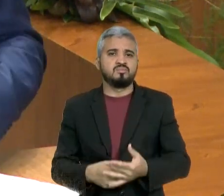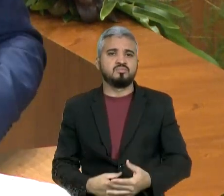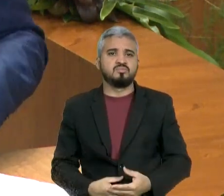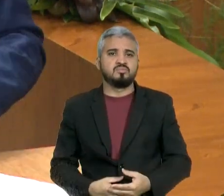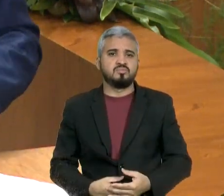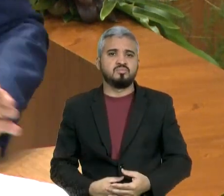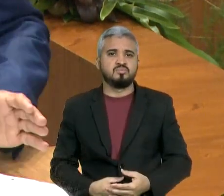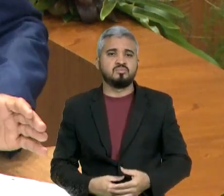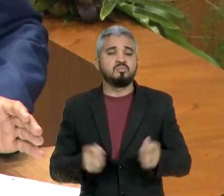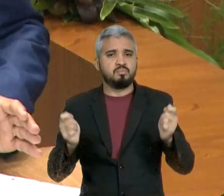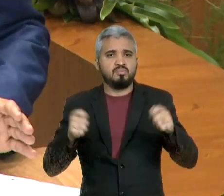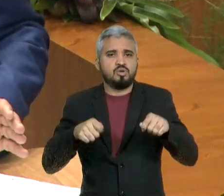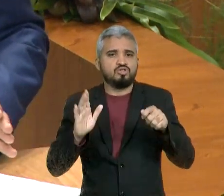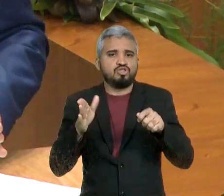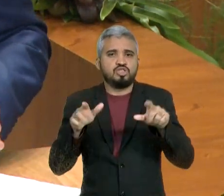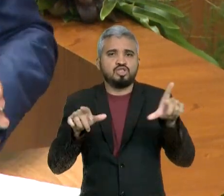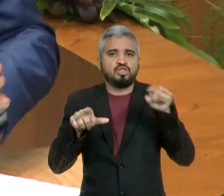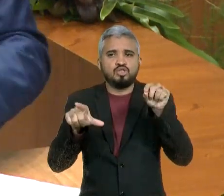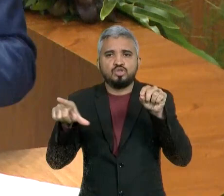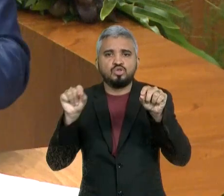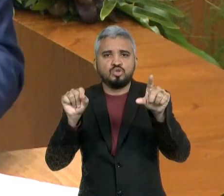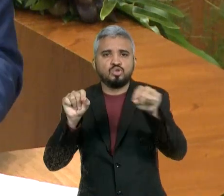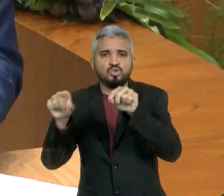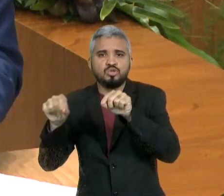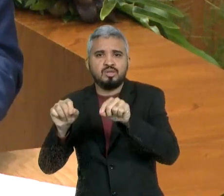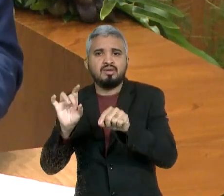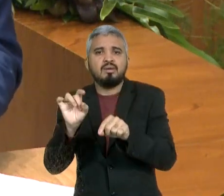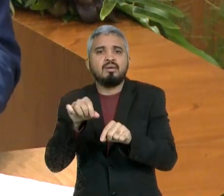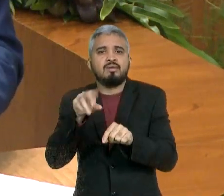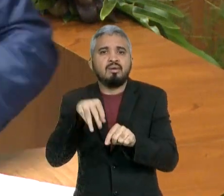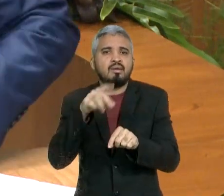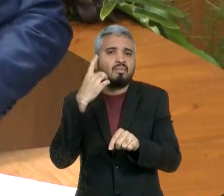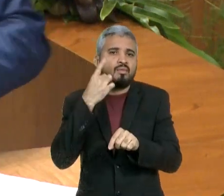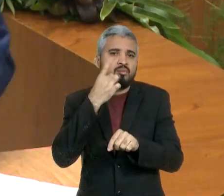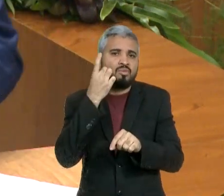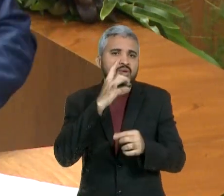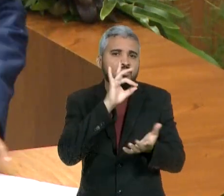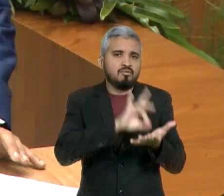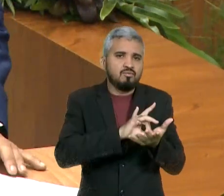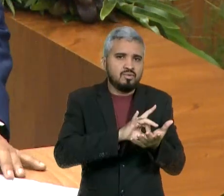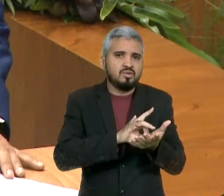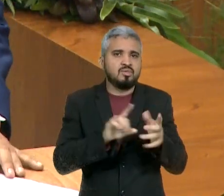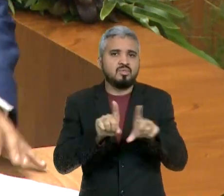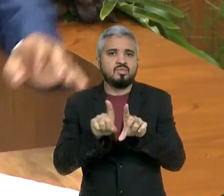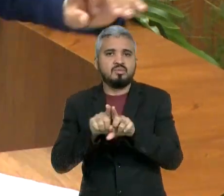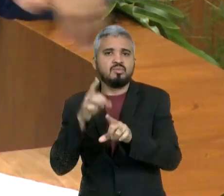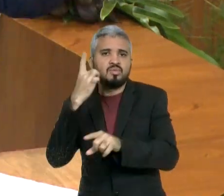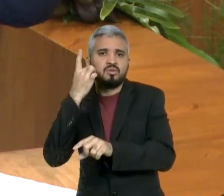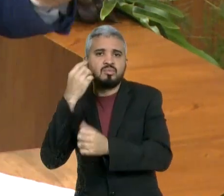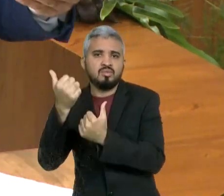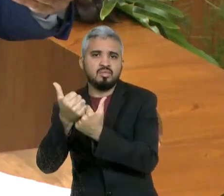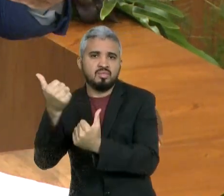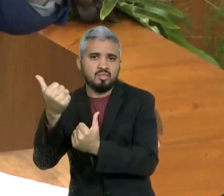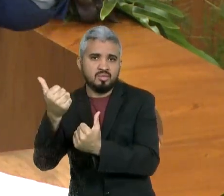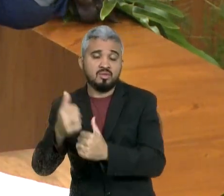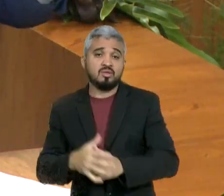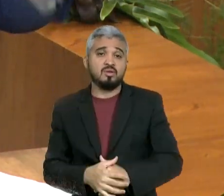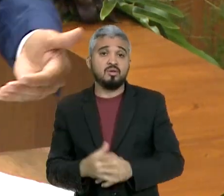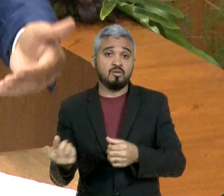os titulares e também os suplentes, os blocos possam fazer as indicações e quando voltarmos no segundo semestre, nós